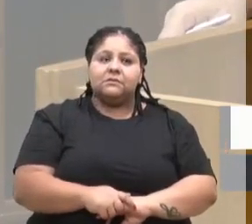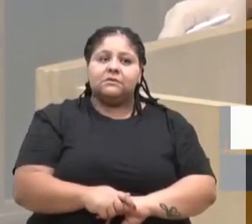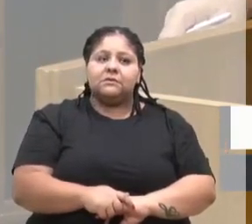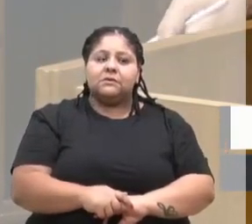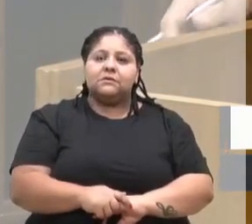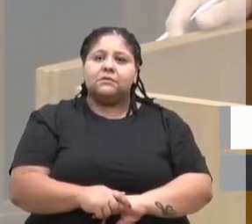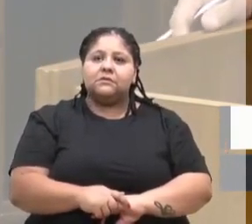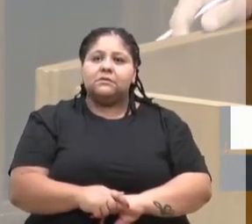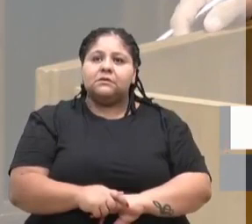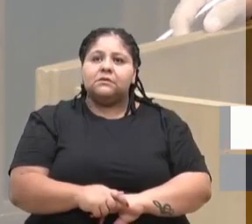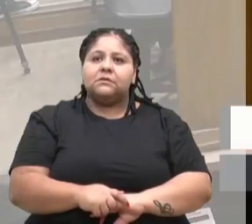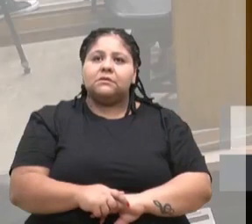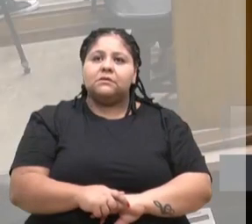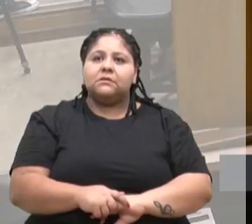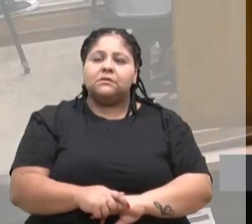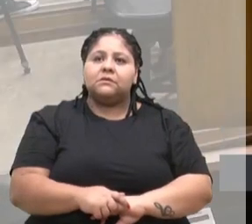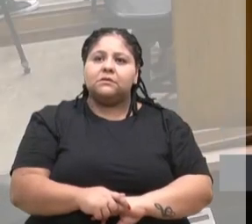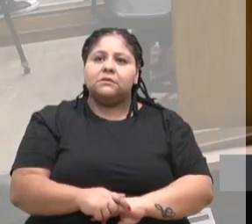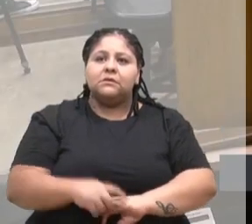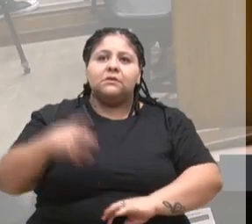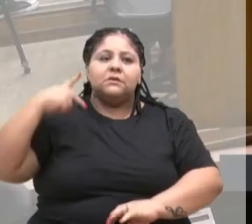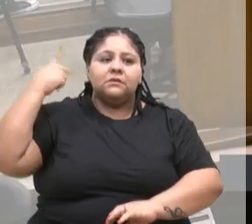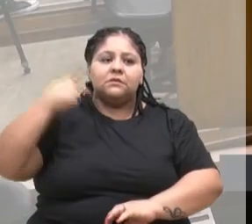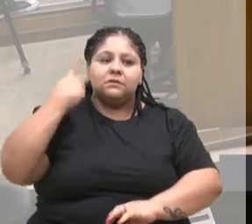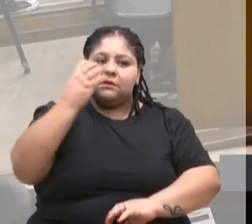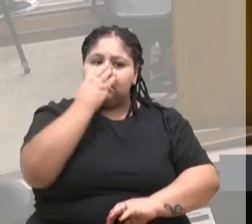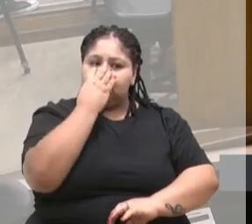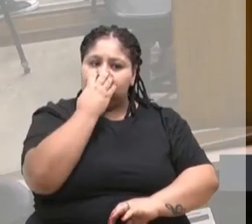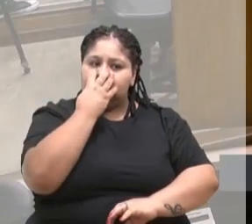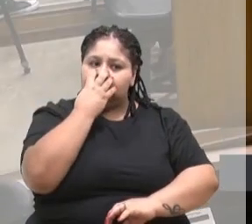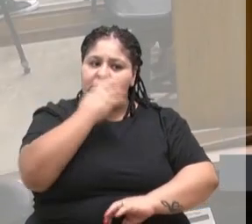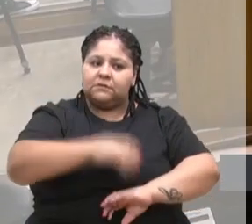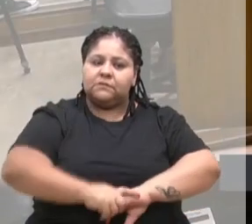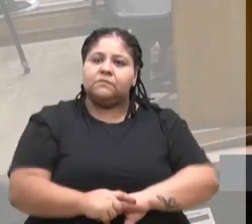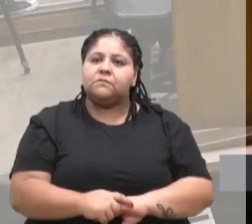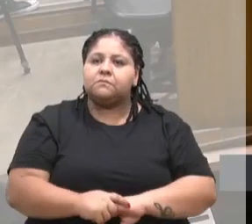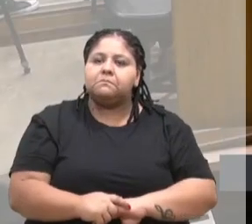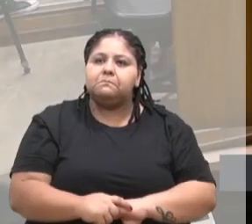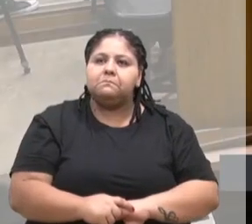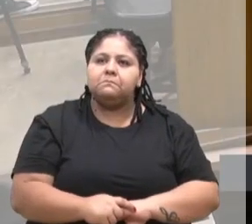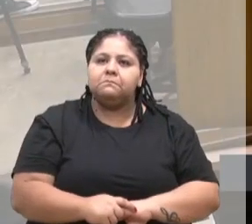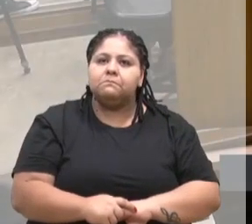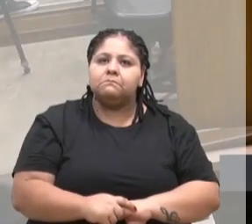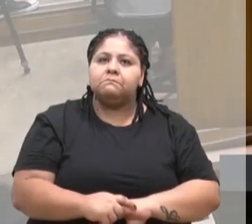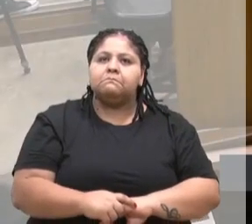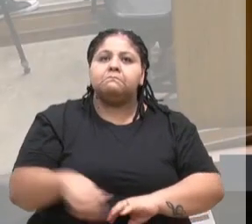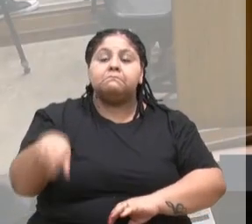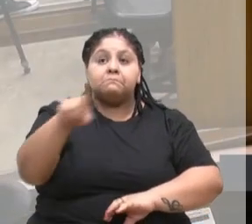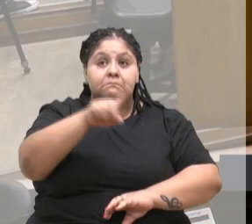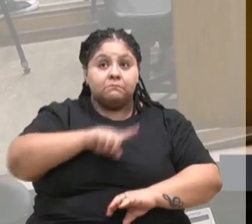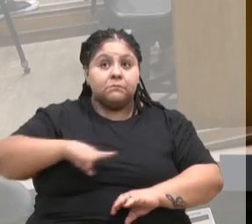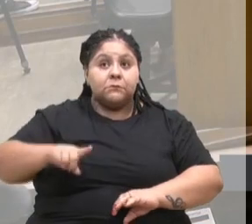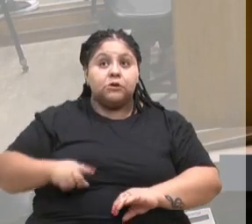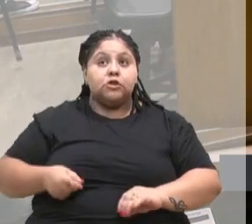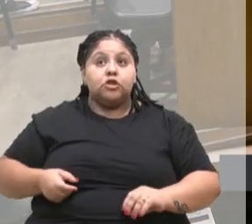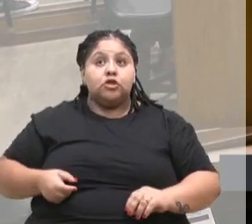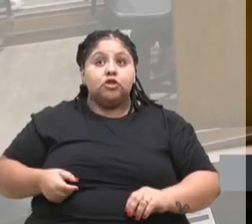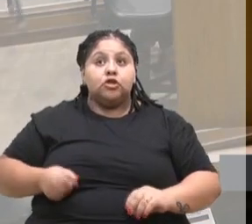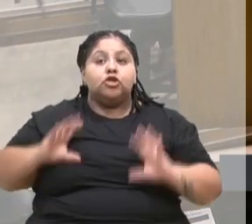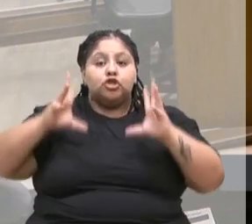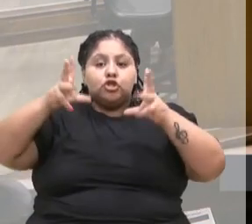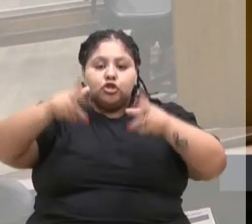colega Menegas. Vereador Camires, primeiro parabenizar pelos seus inúmeros trabalhos. O senhor está em todas as frentes, né? Na